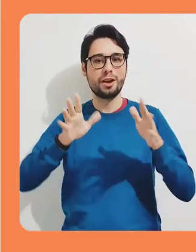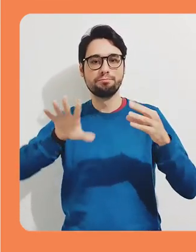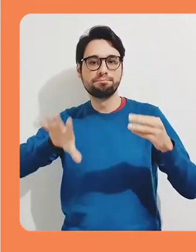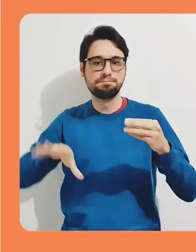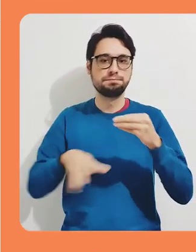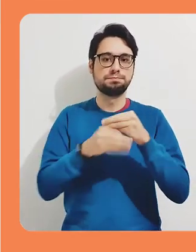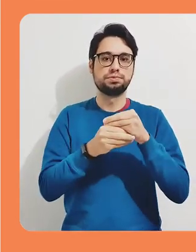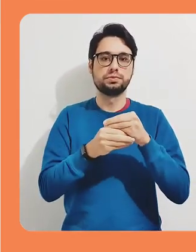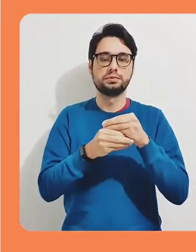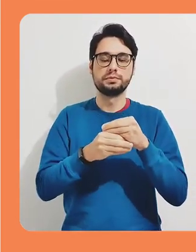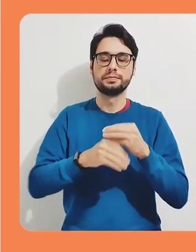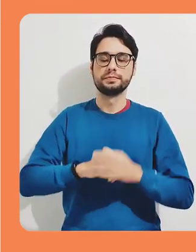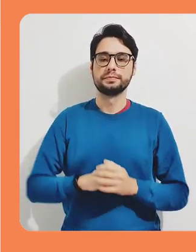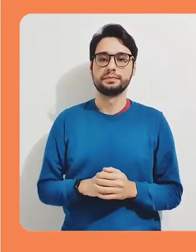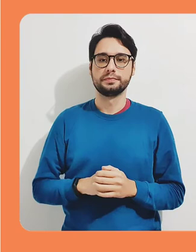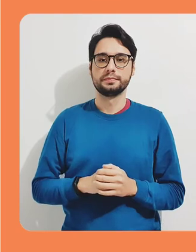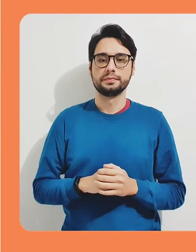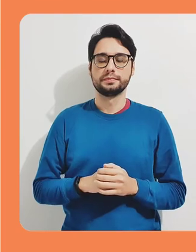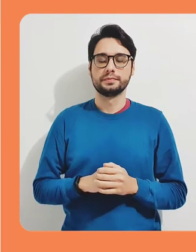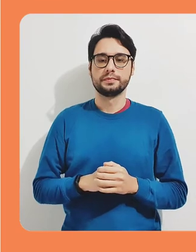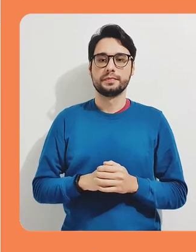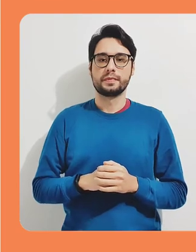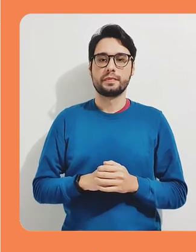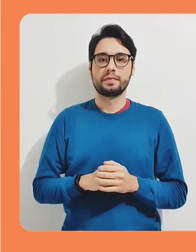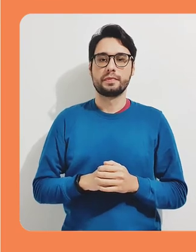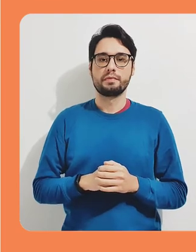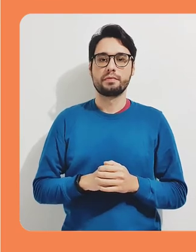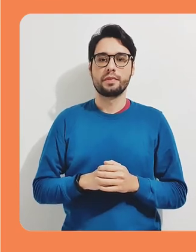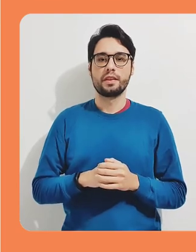ele automaticamente aparece